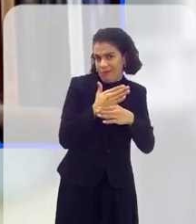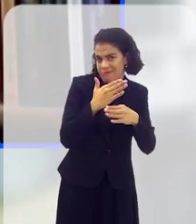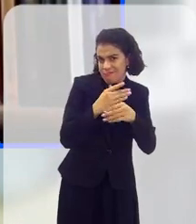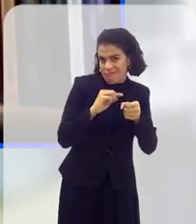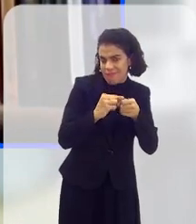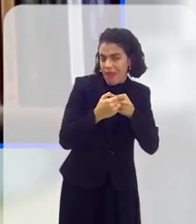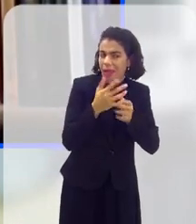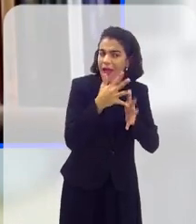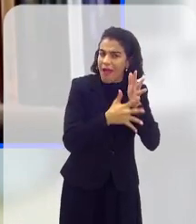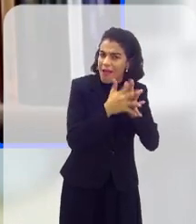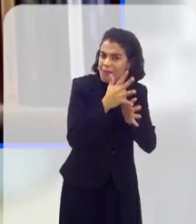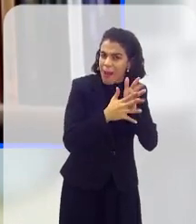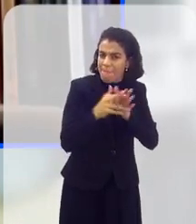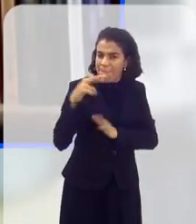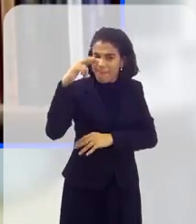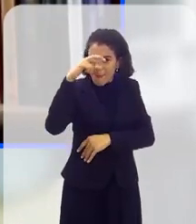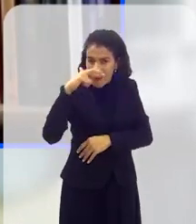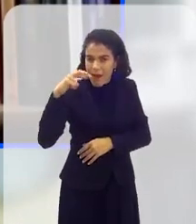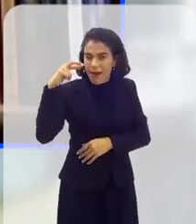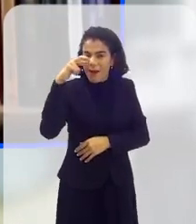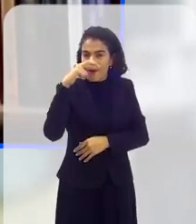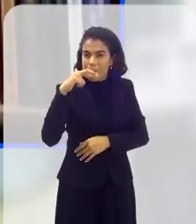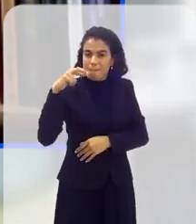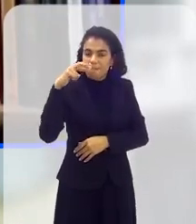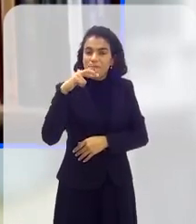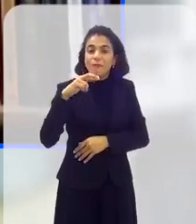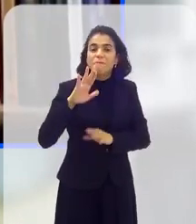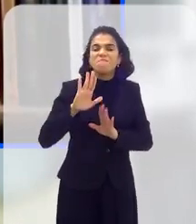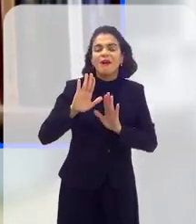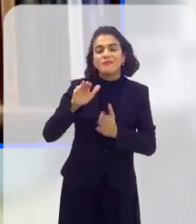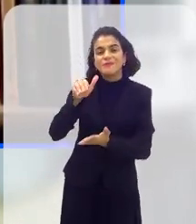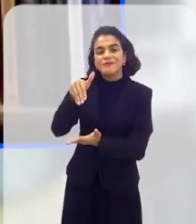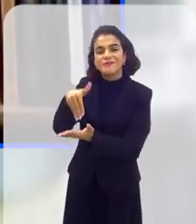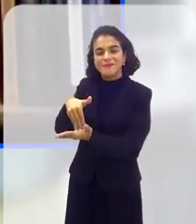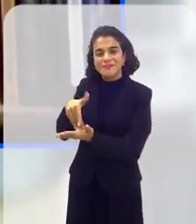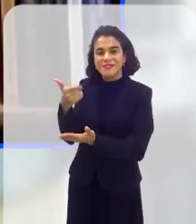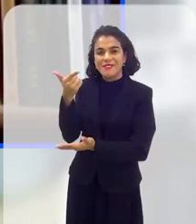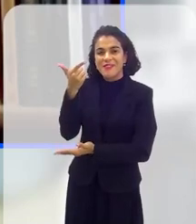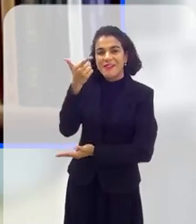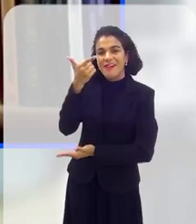da cidade que atrapalha um pouco a investigação. Mas no final